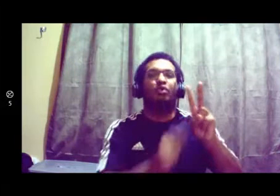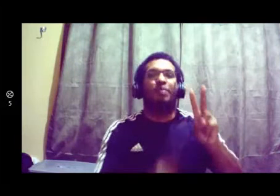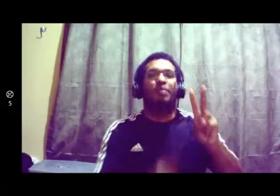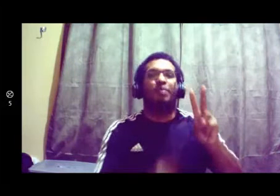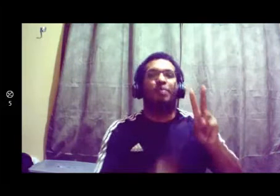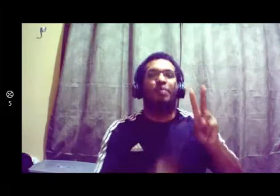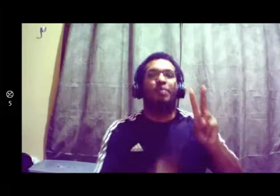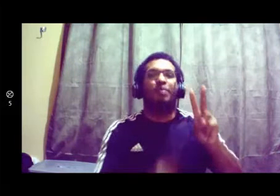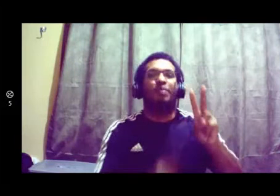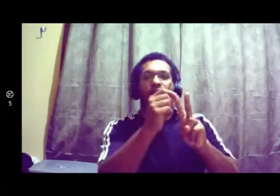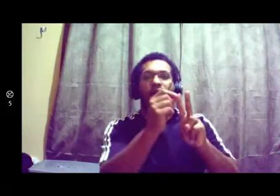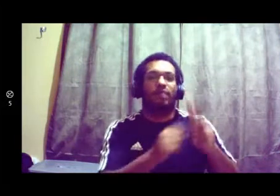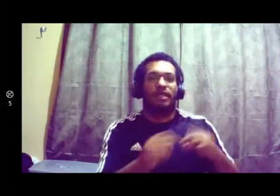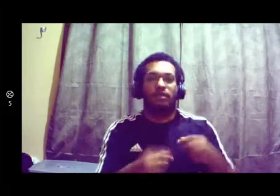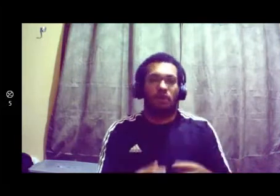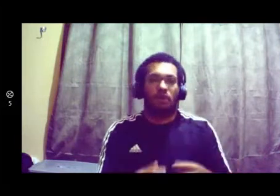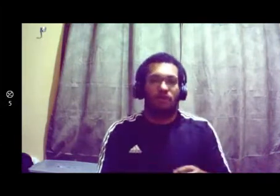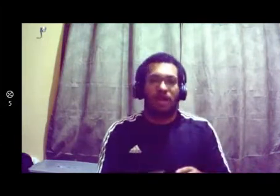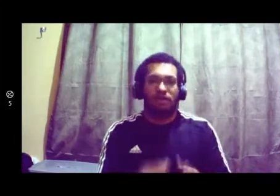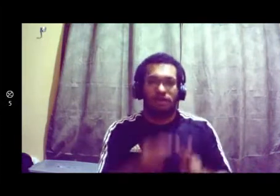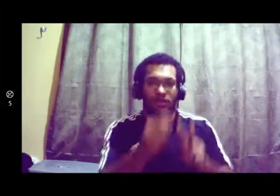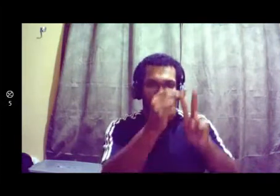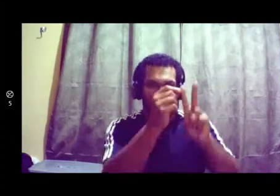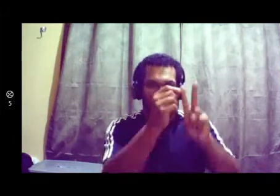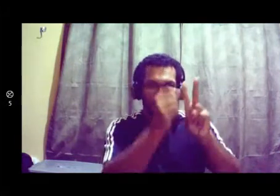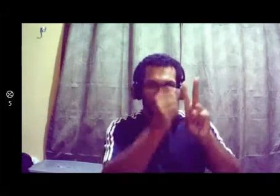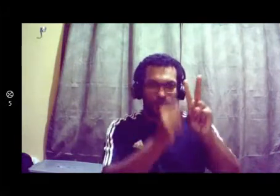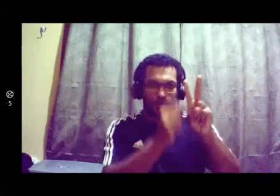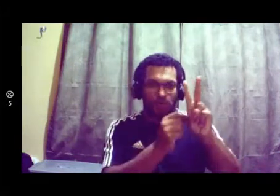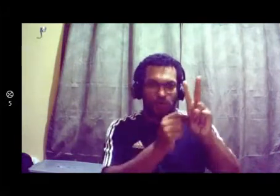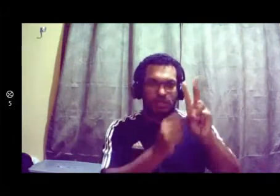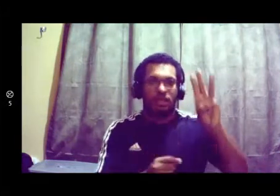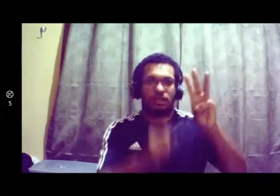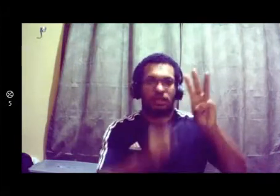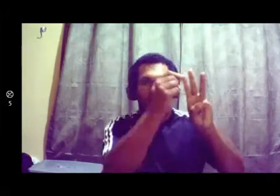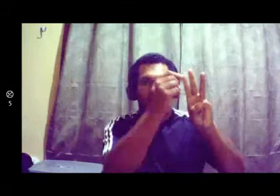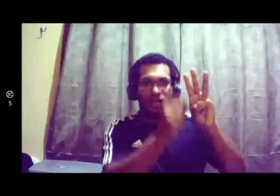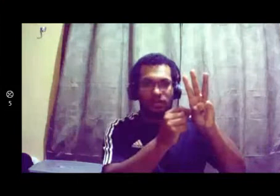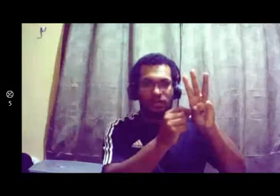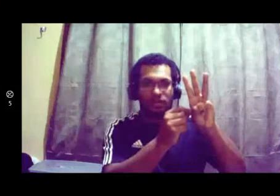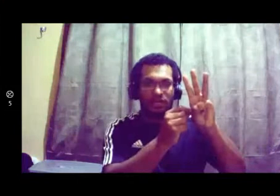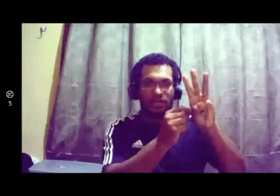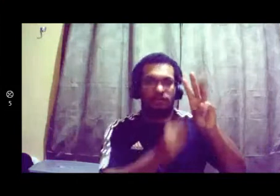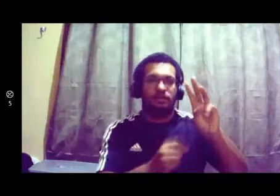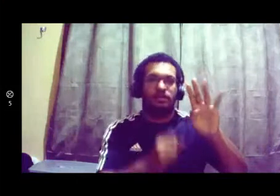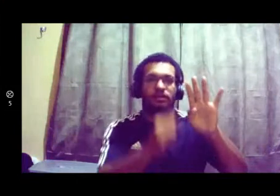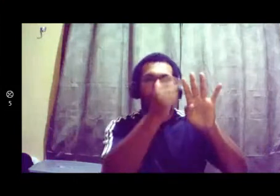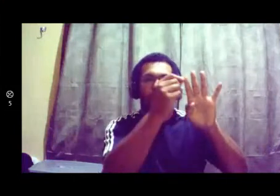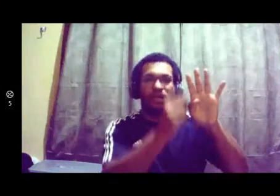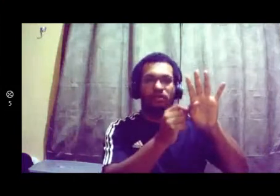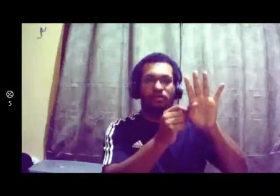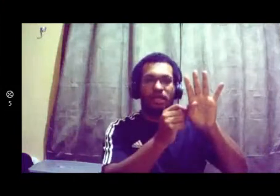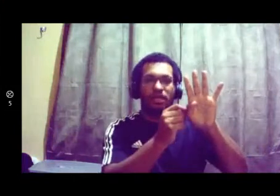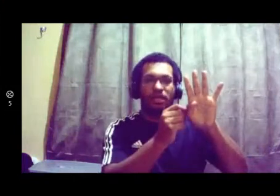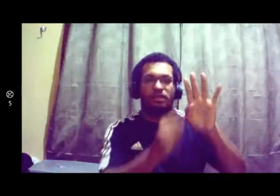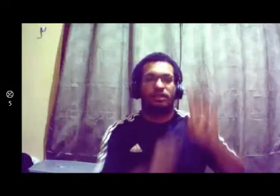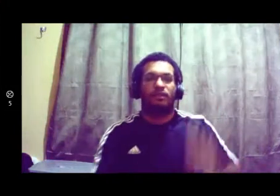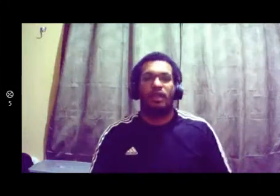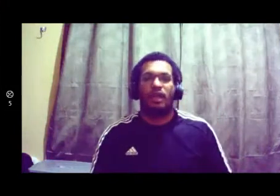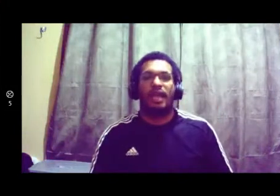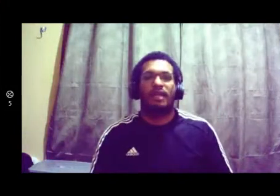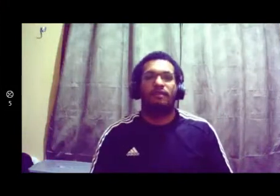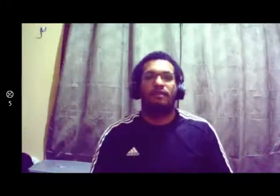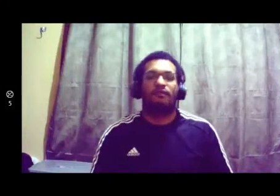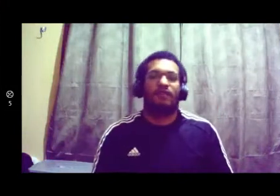No segundo mês, dependendo da conversa, então você sempre fala assim, 2, 3 meses, 4